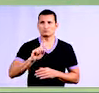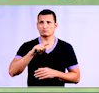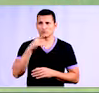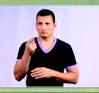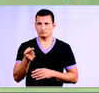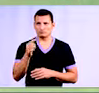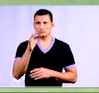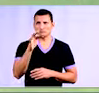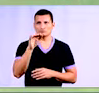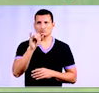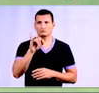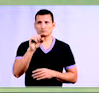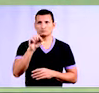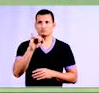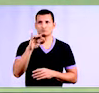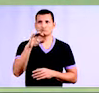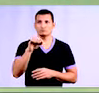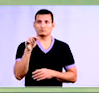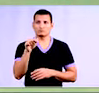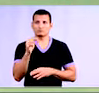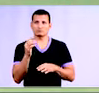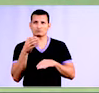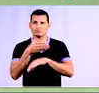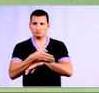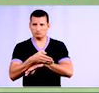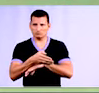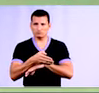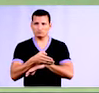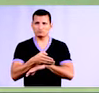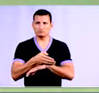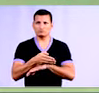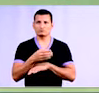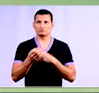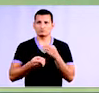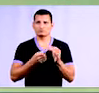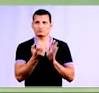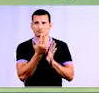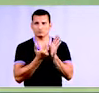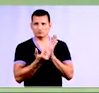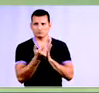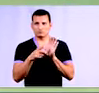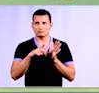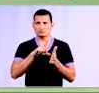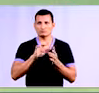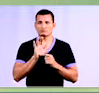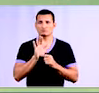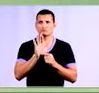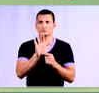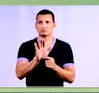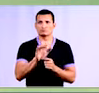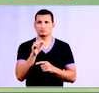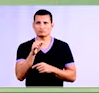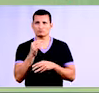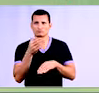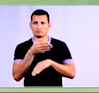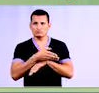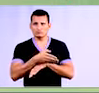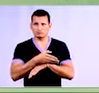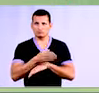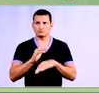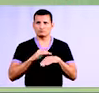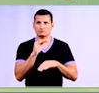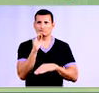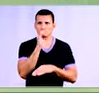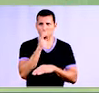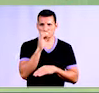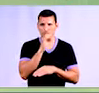físico, para que ele seja acessado, como aquela figura anterior, para que ele seja acessado de uma forma mais